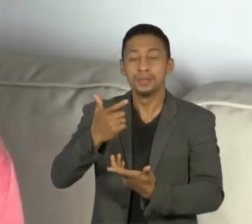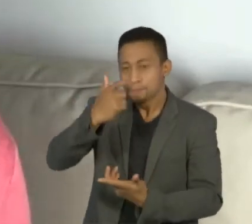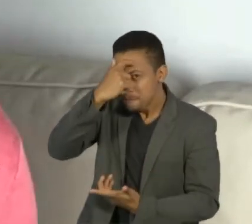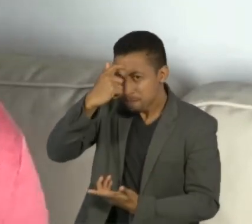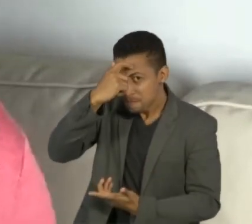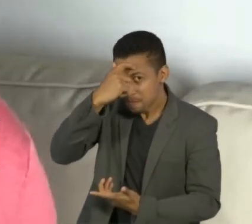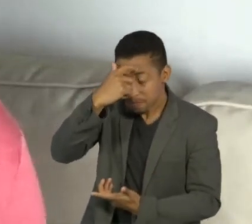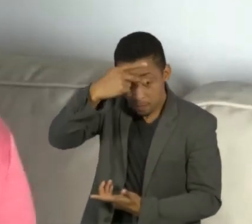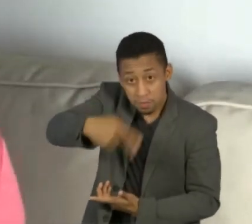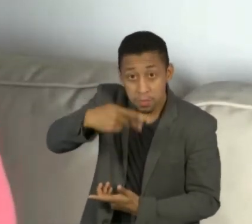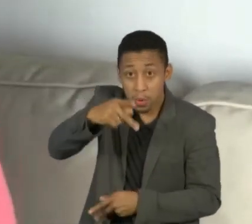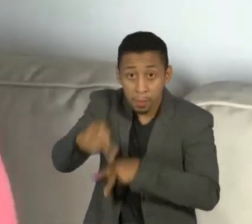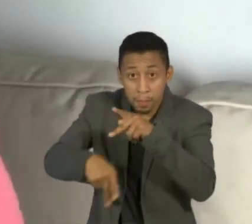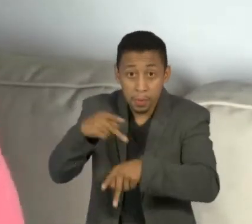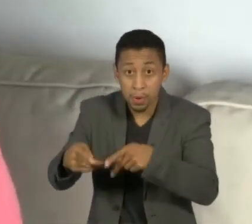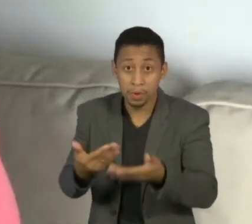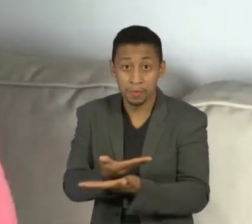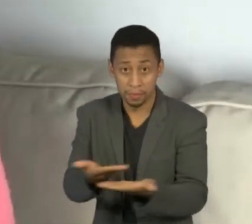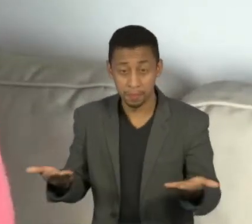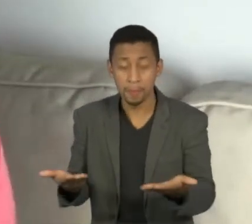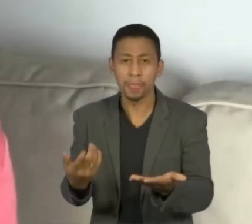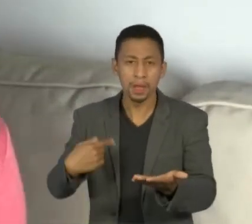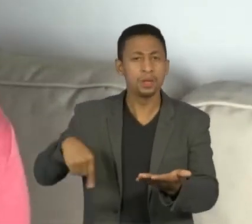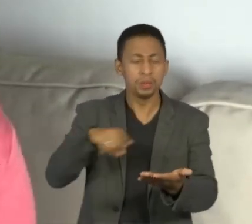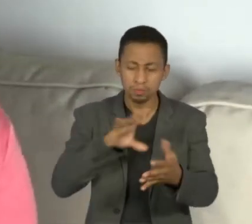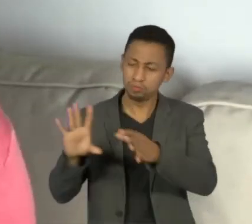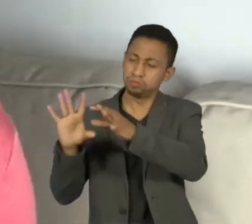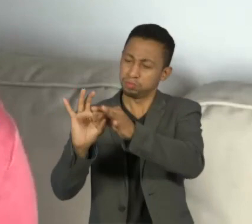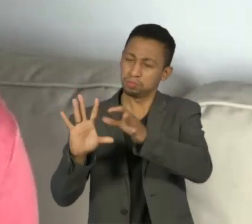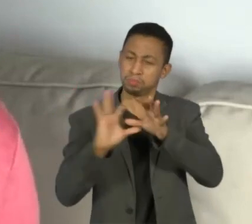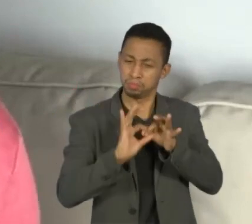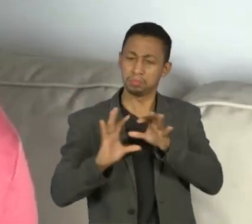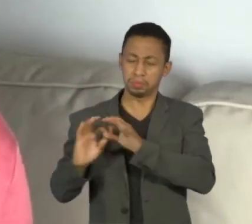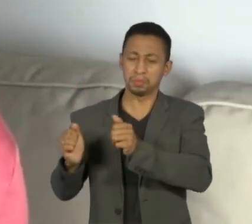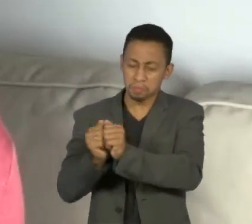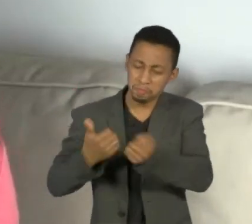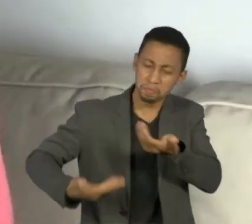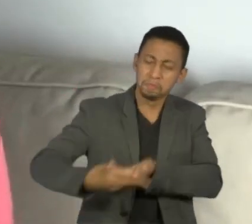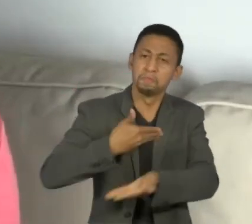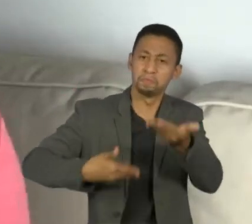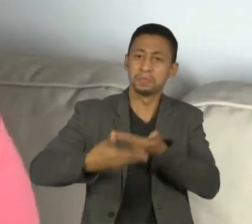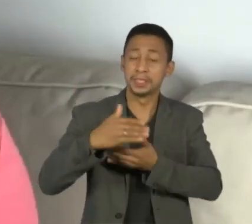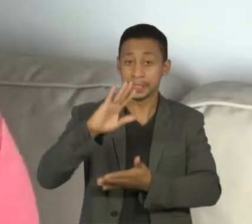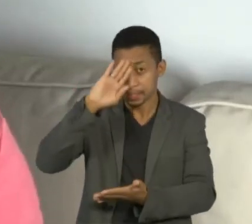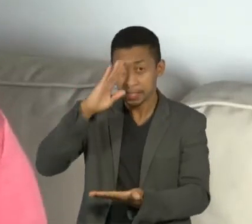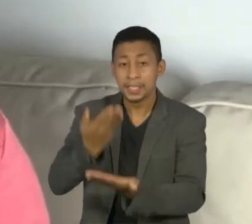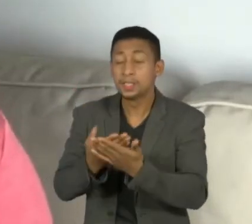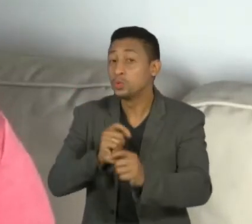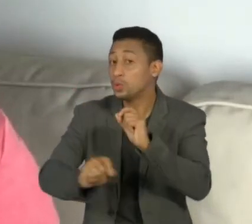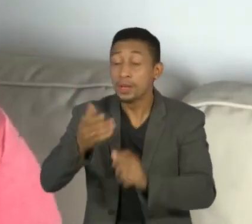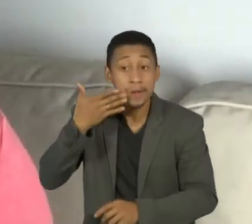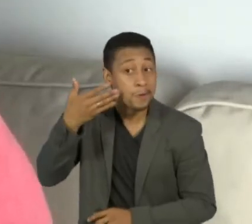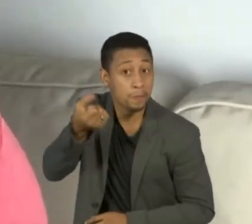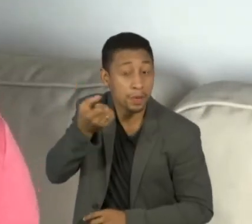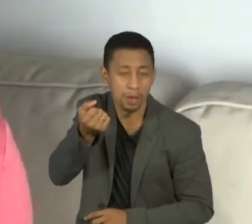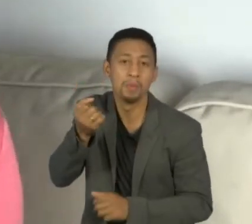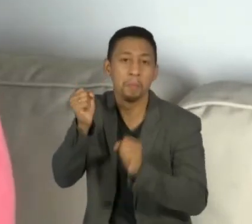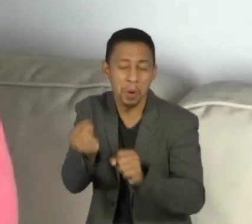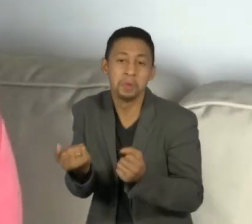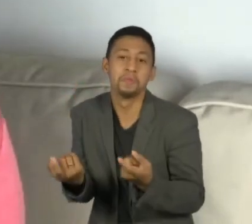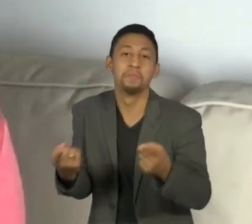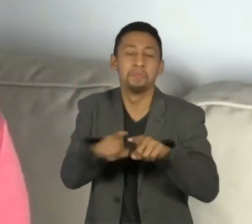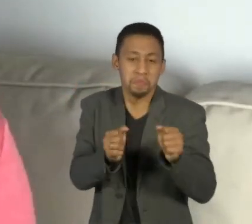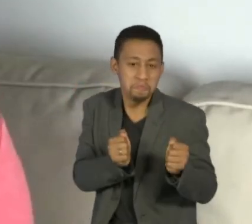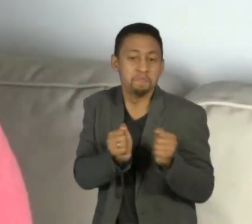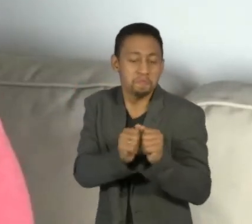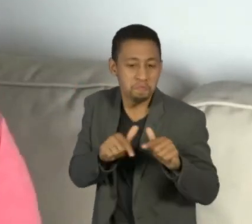falar com os nossos possíveis aliados. E esses aliados, eu acredito que vão ser, primeiramente, aqueles que vão se chegar para ouvir o que